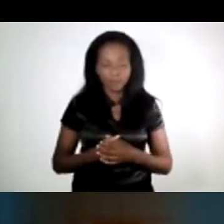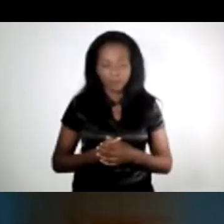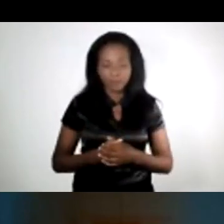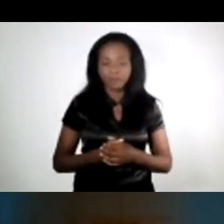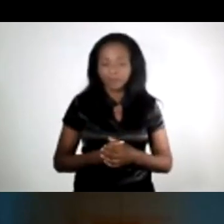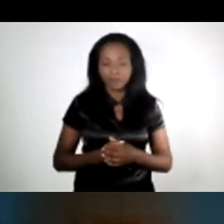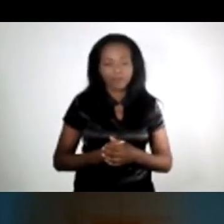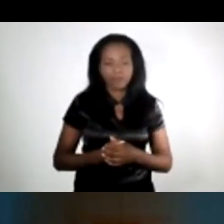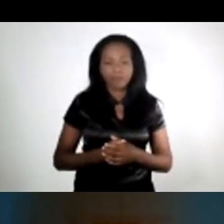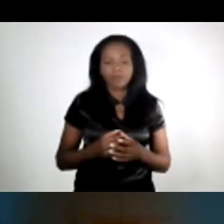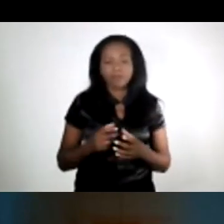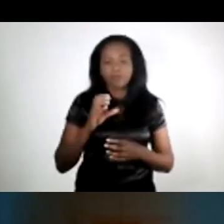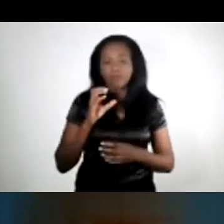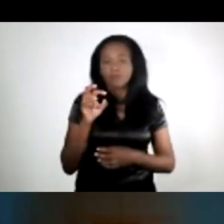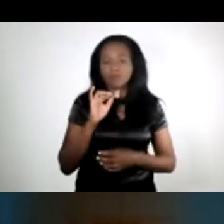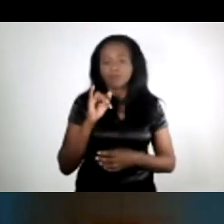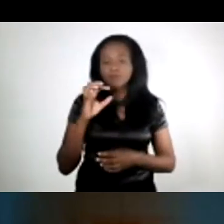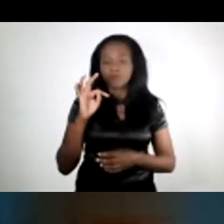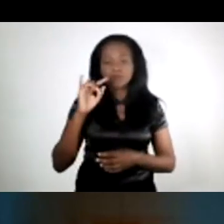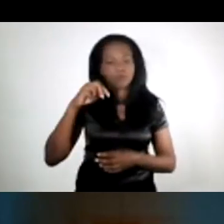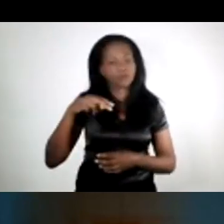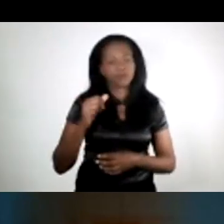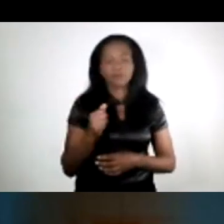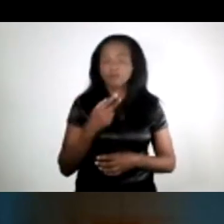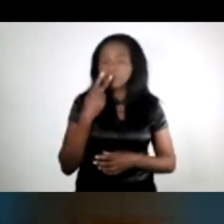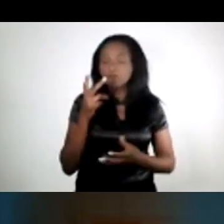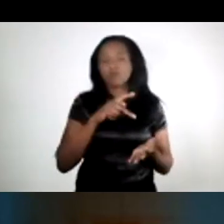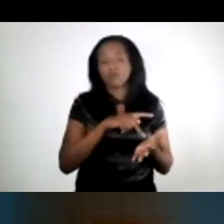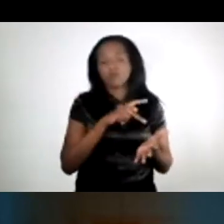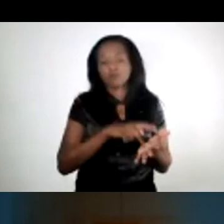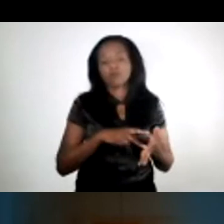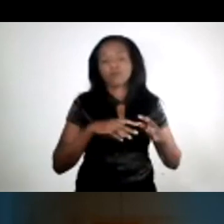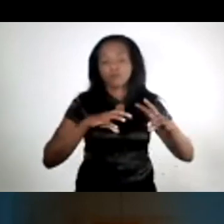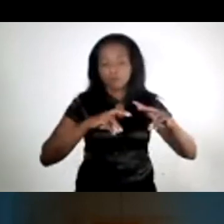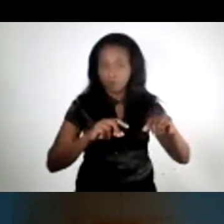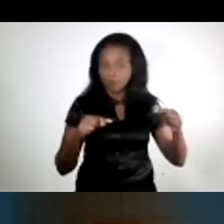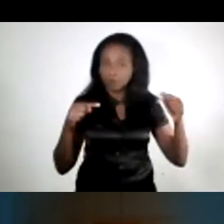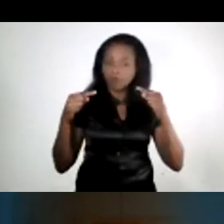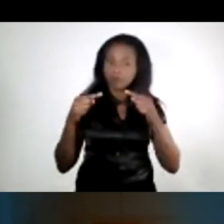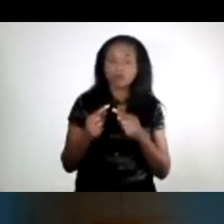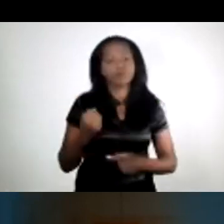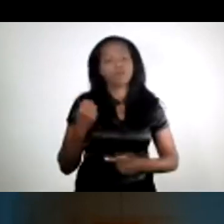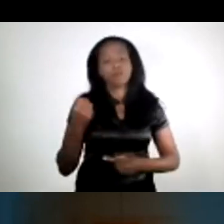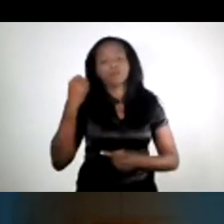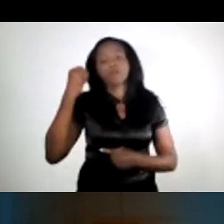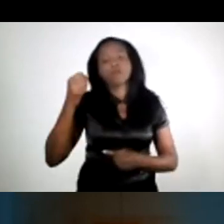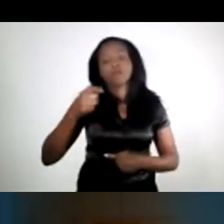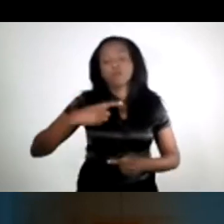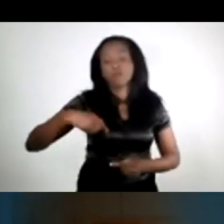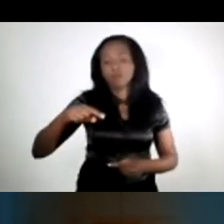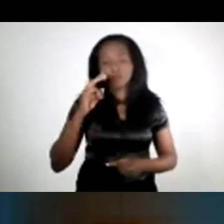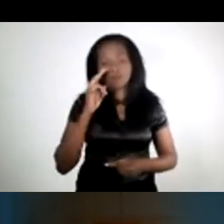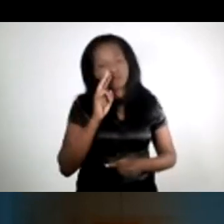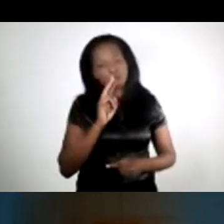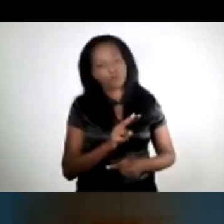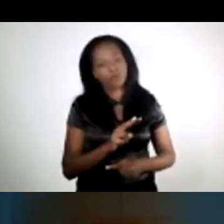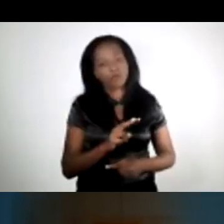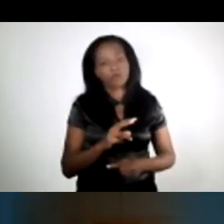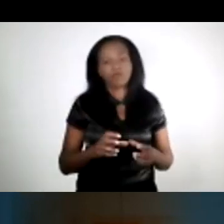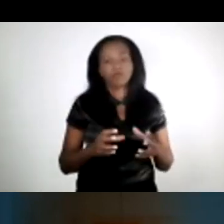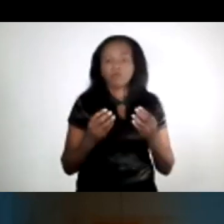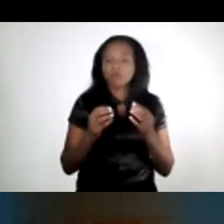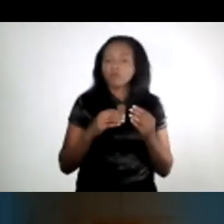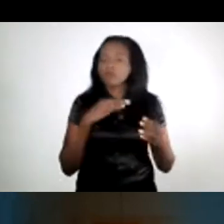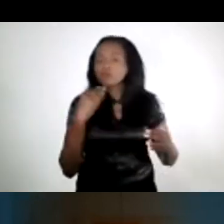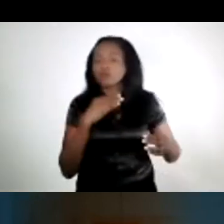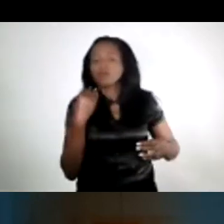é isso que a Cristina falou, é muito real, né? A terra é poder, né? A gente vê aí, né, muitas mortes